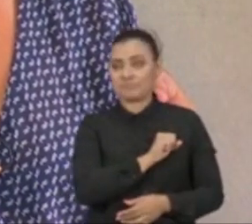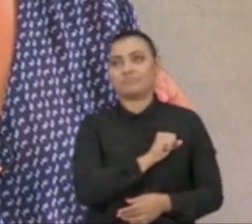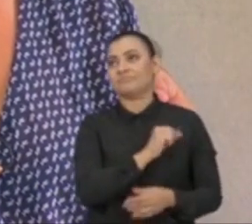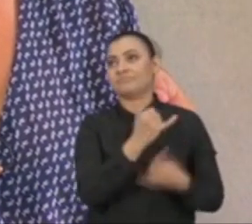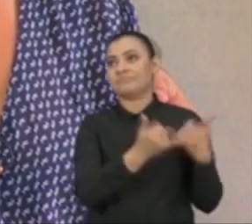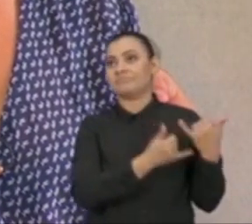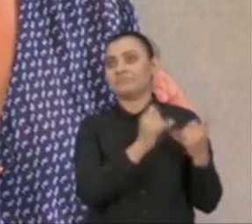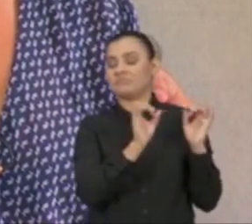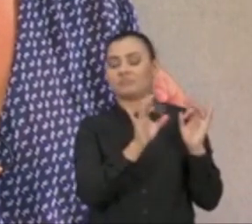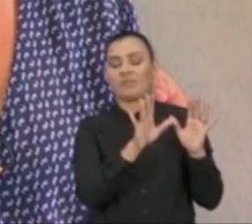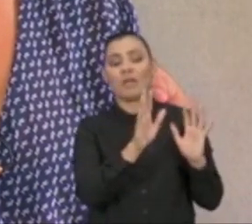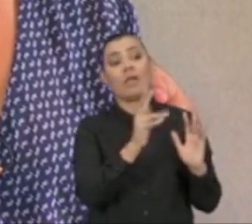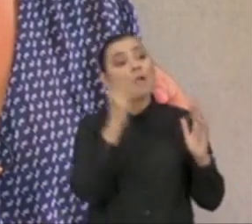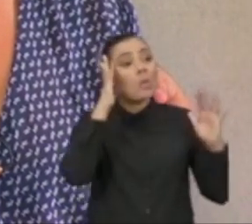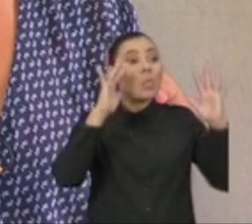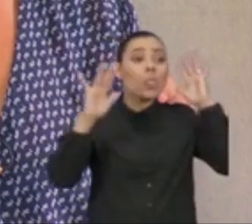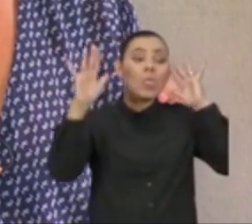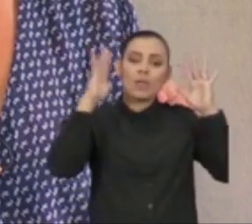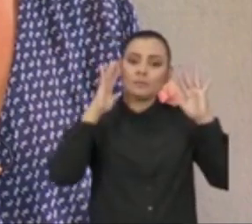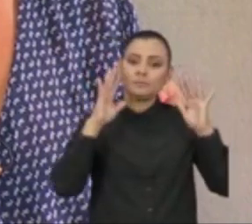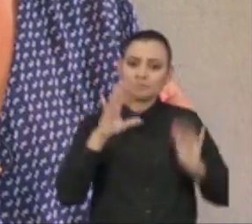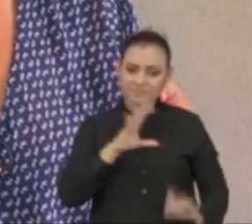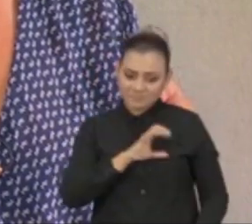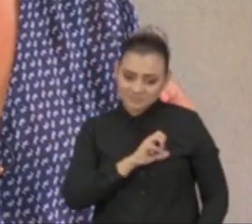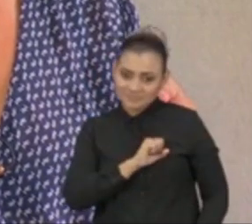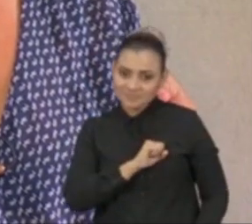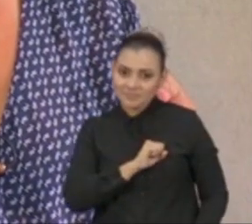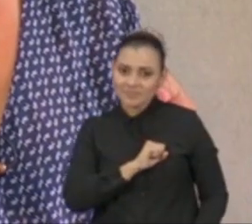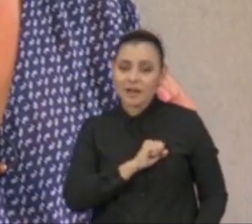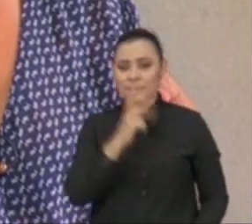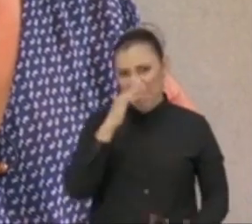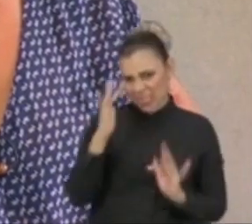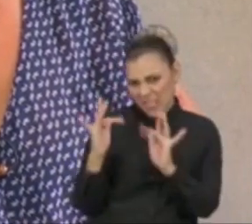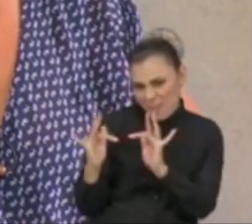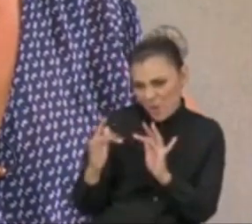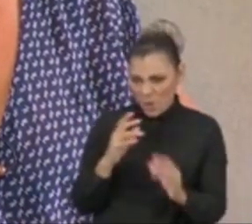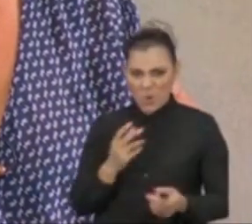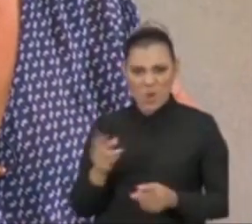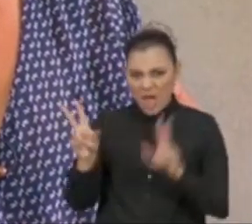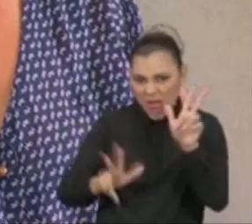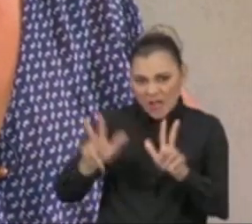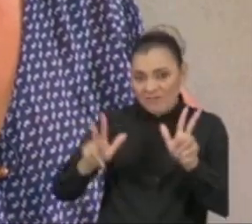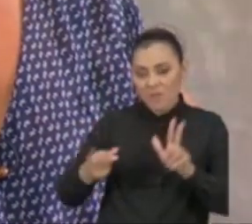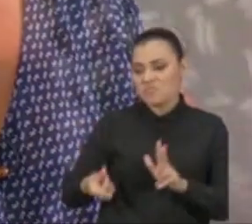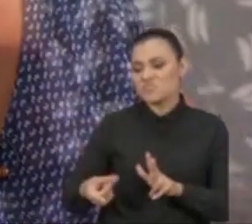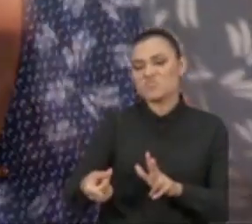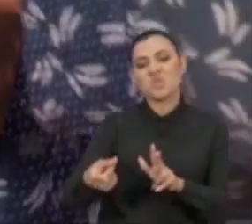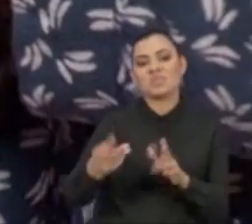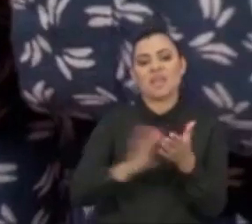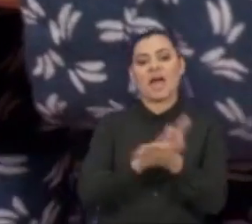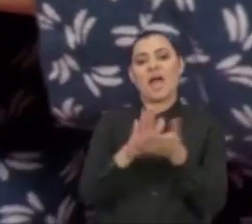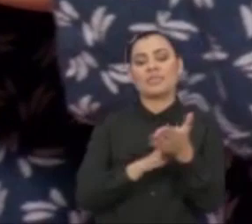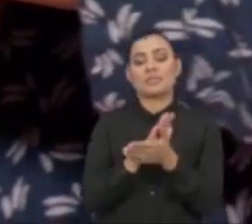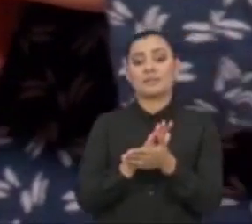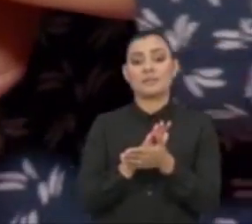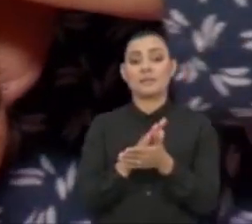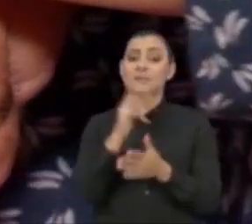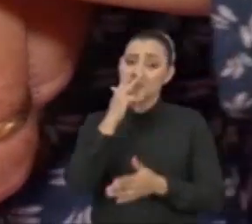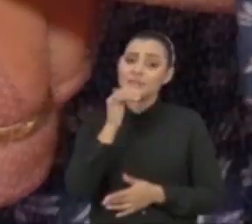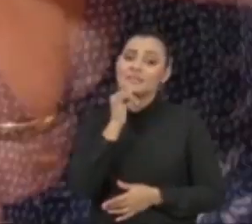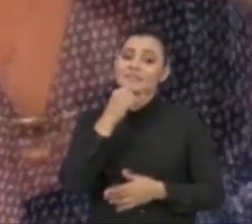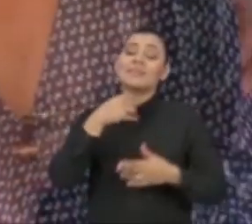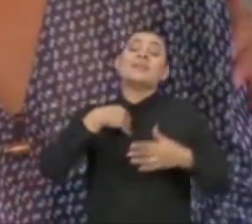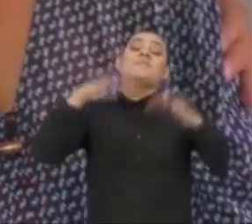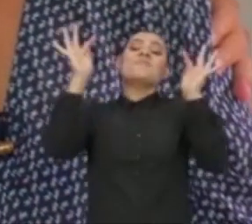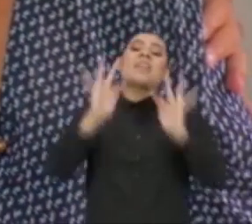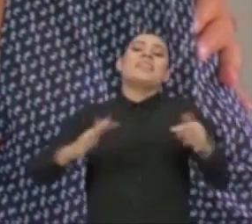fantasia. E dizem que o amor, ele não dura. Dizem assim, amor de carnaval não dura mais do que a folia. Meu coração, felizmente, está em